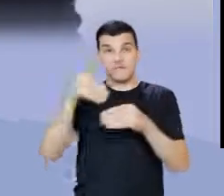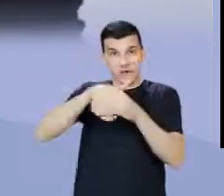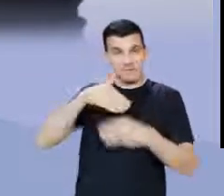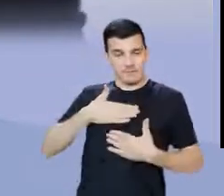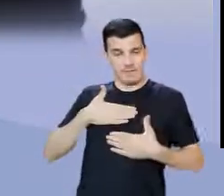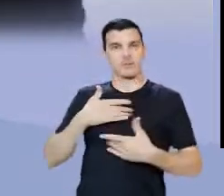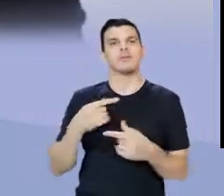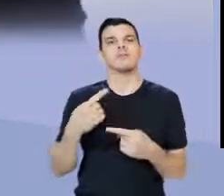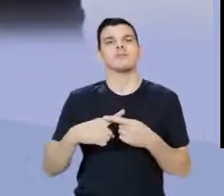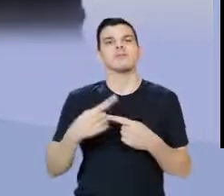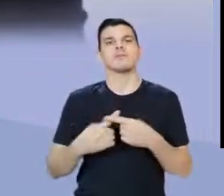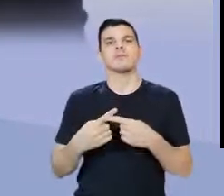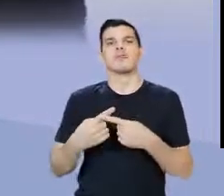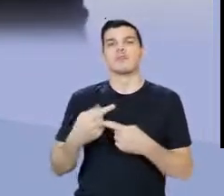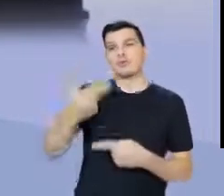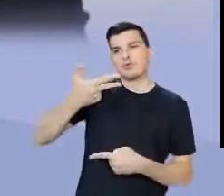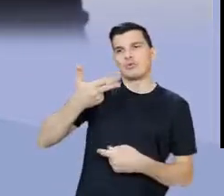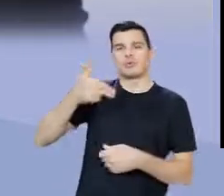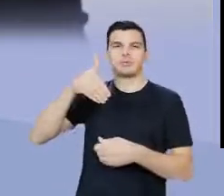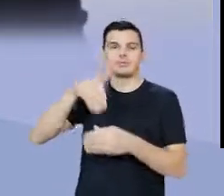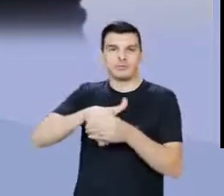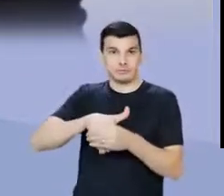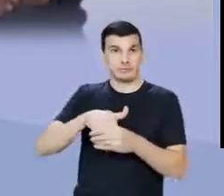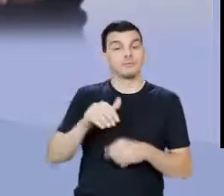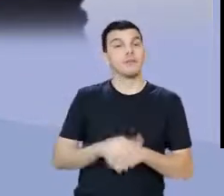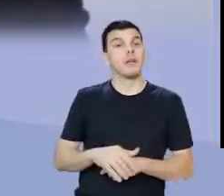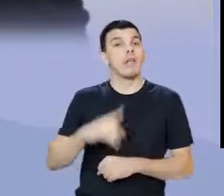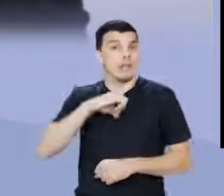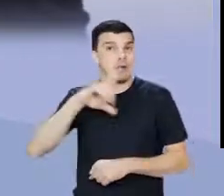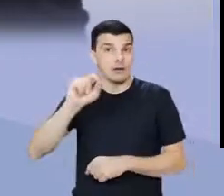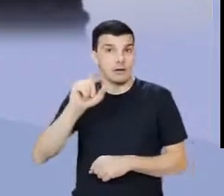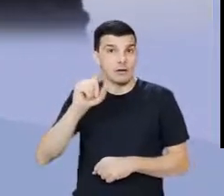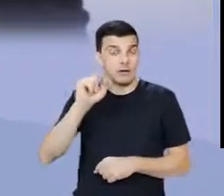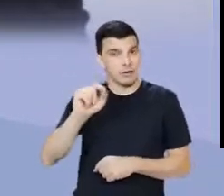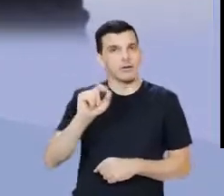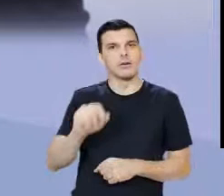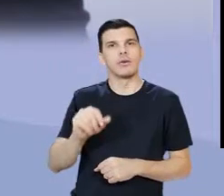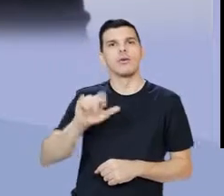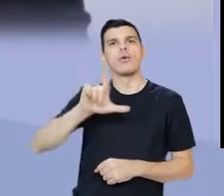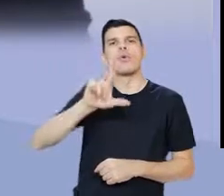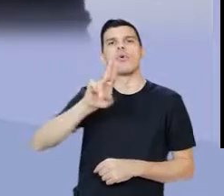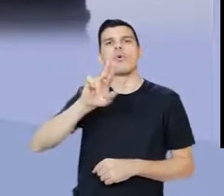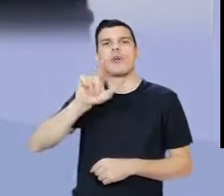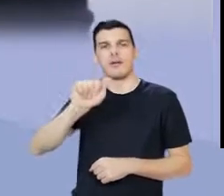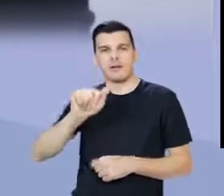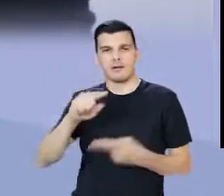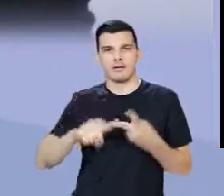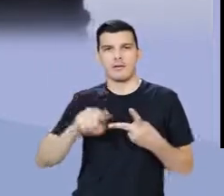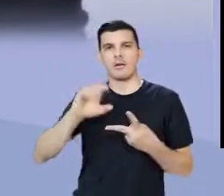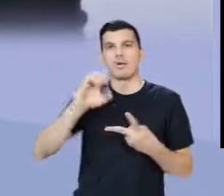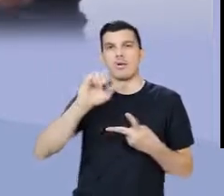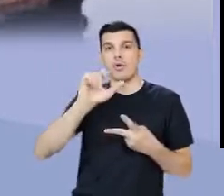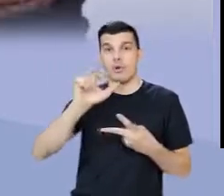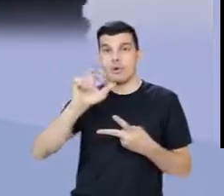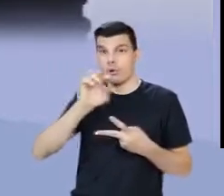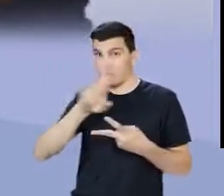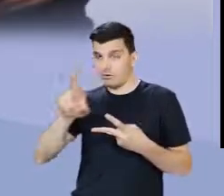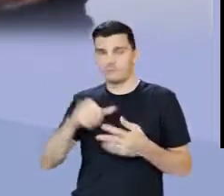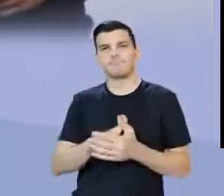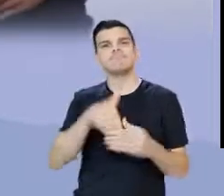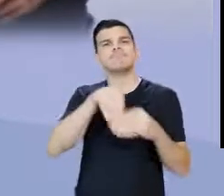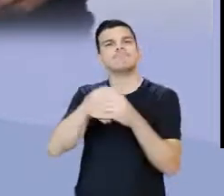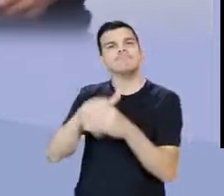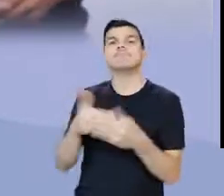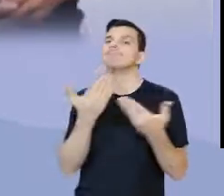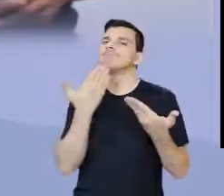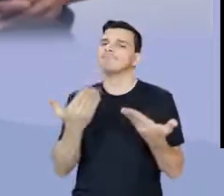e para o segundo turno, porque aquelas eleições tiveram o segundo turno, você vai ter lá, no caso, um tal de Lula e um tal de Collor disputando